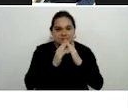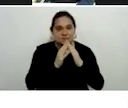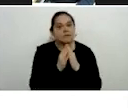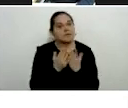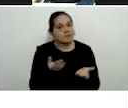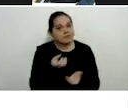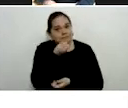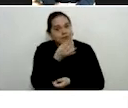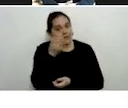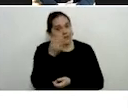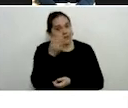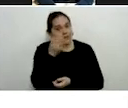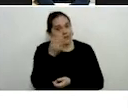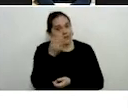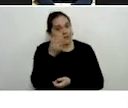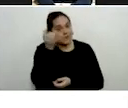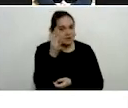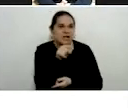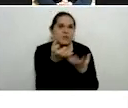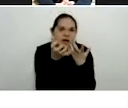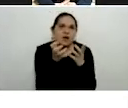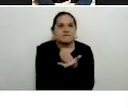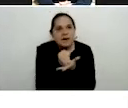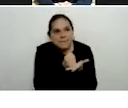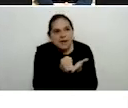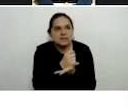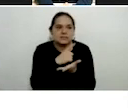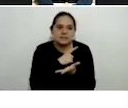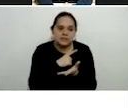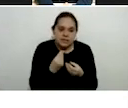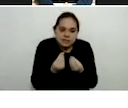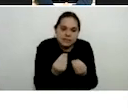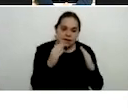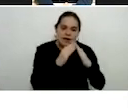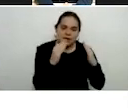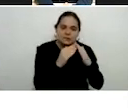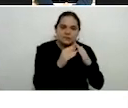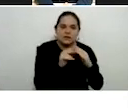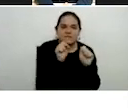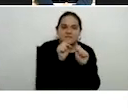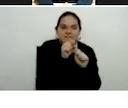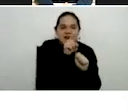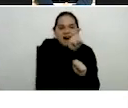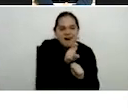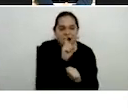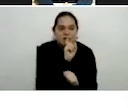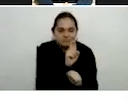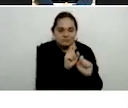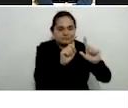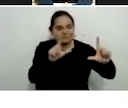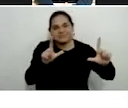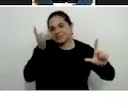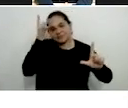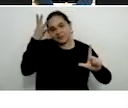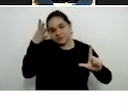novidade. Outra função que a gente tem estimulado agora, durante a pandemia, você pedir delivery, pagar com o SMC